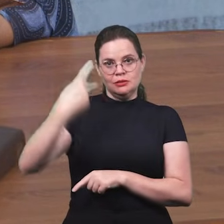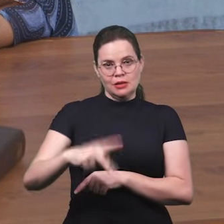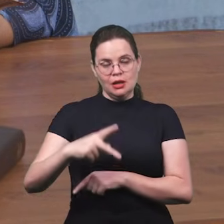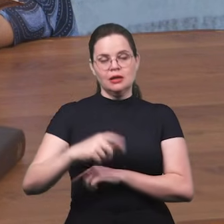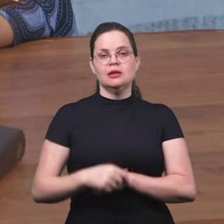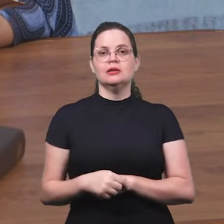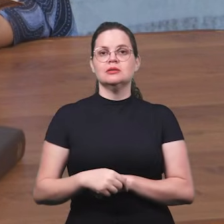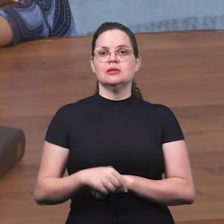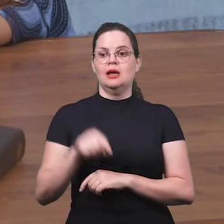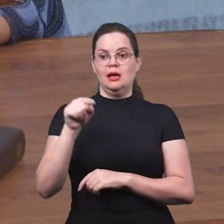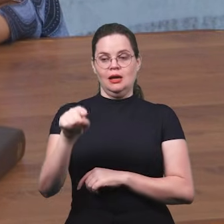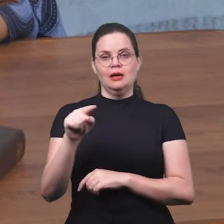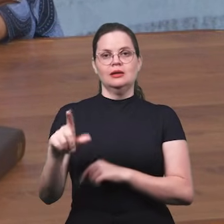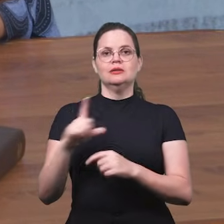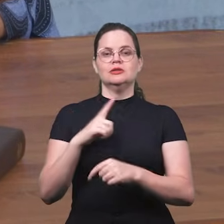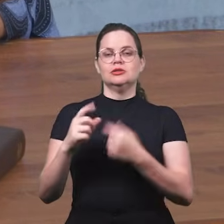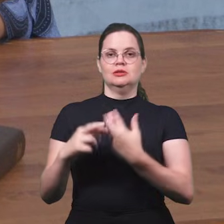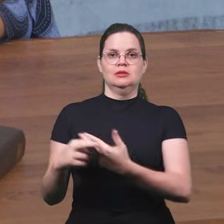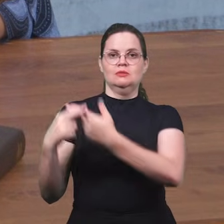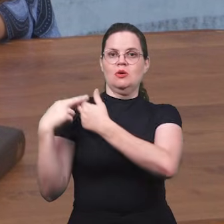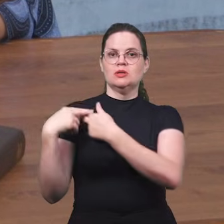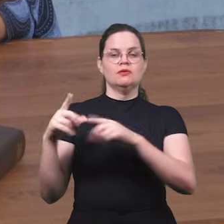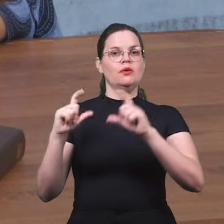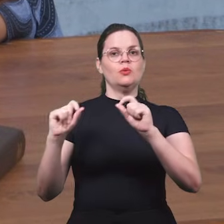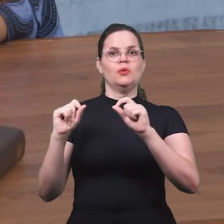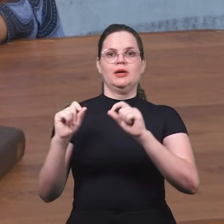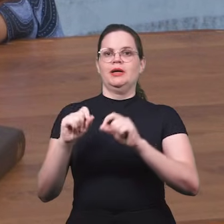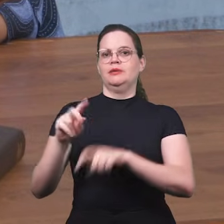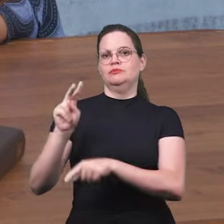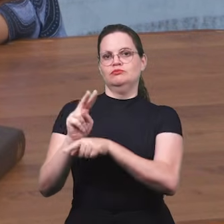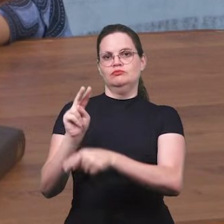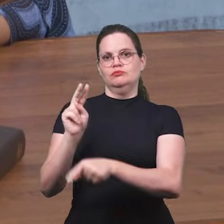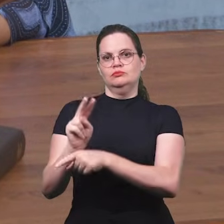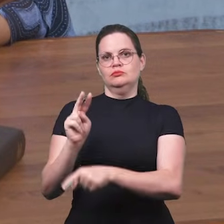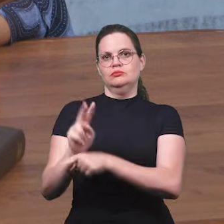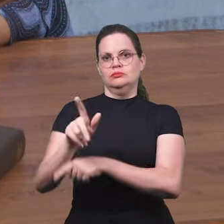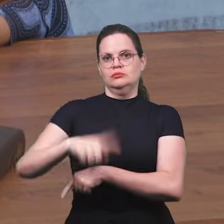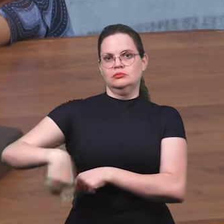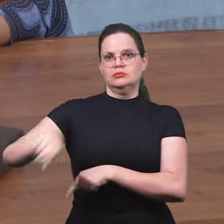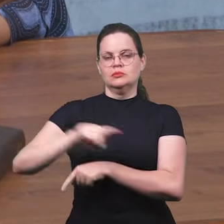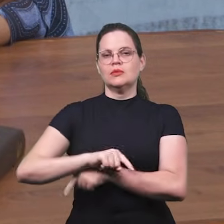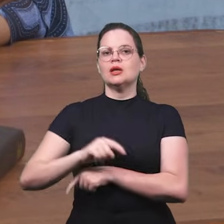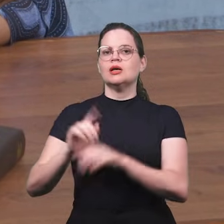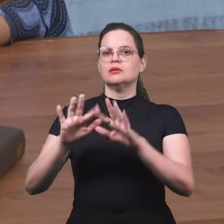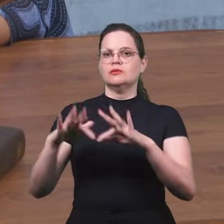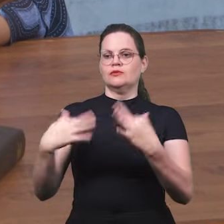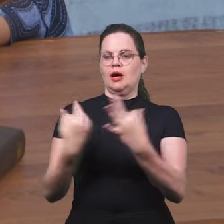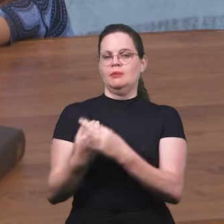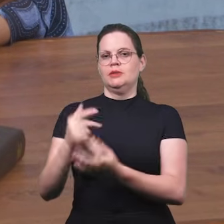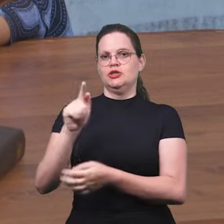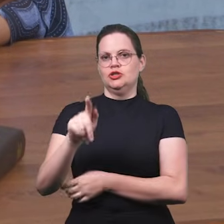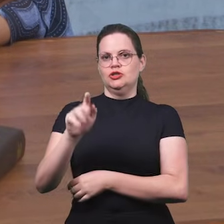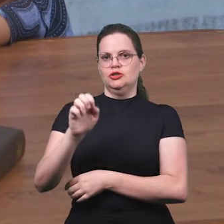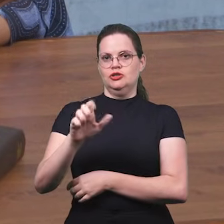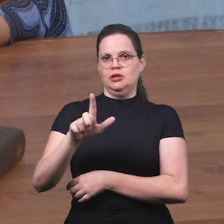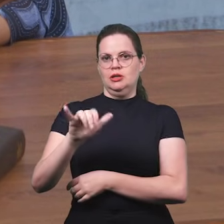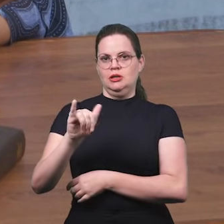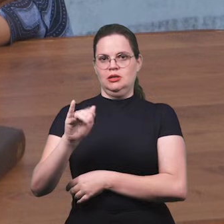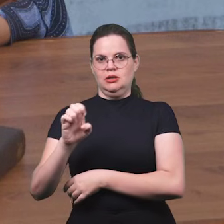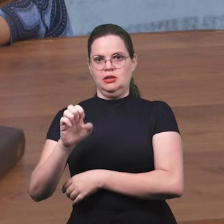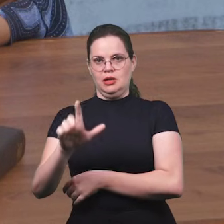Gersonita. De Ladã, Gersonita, foi chefe dos pais Ageliel. Os filhos